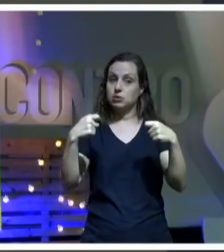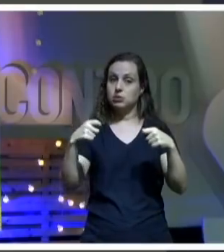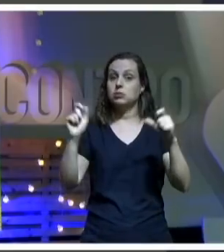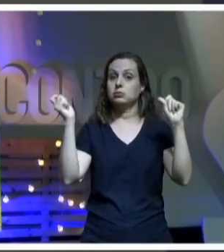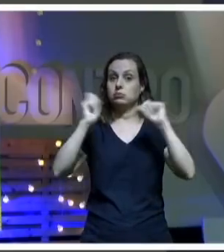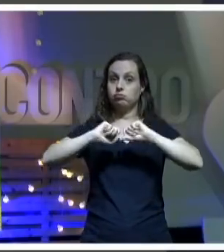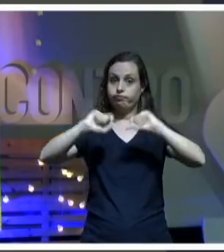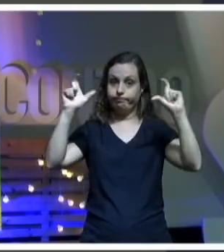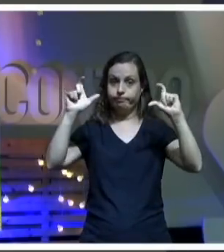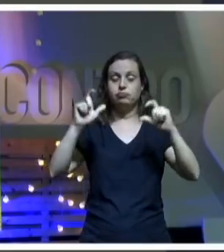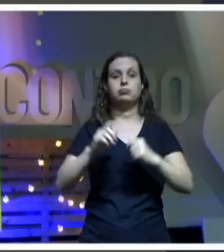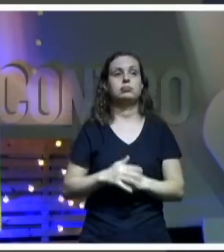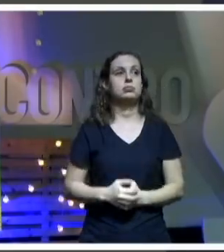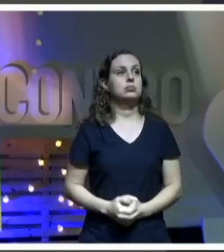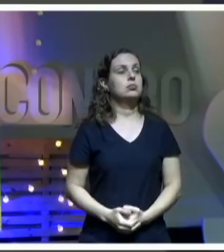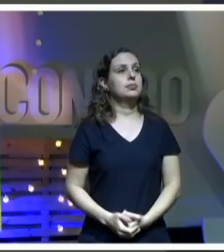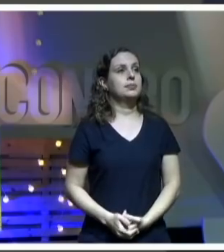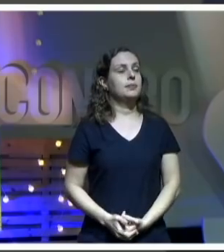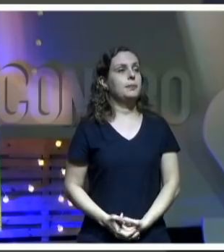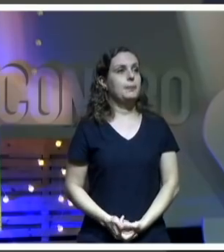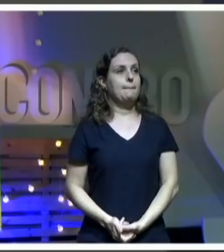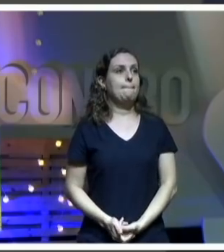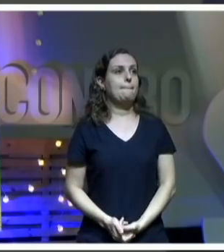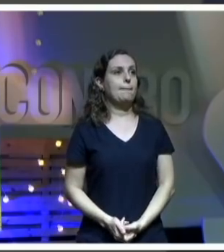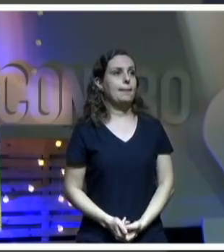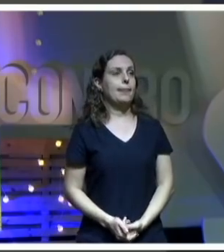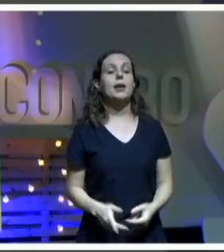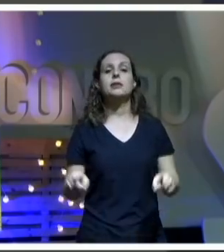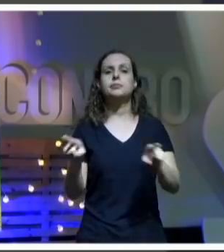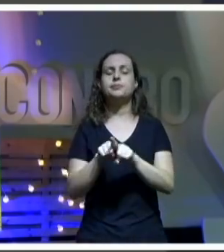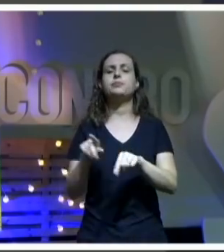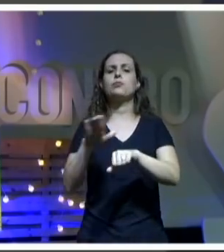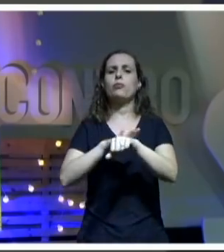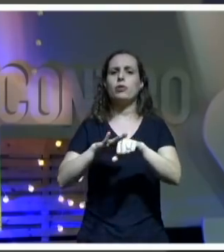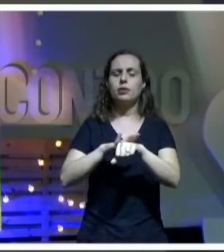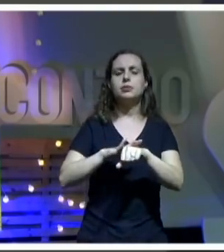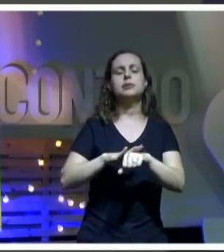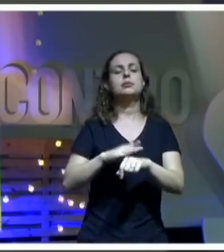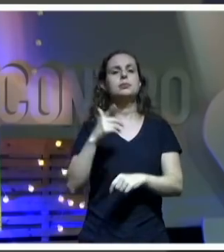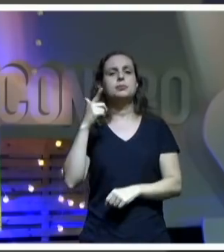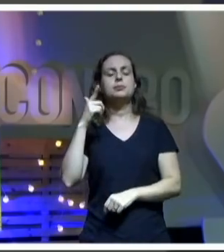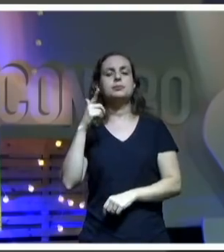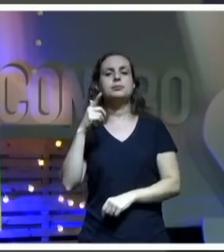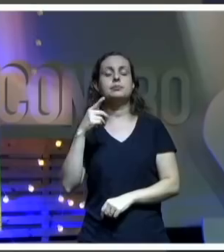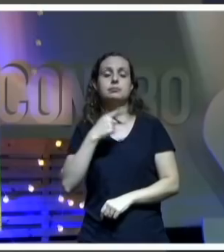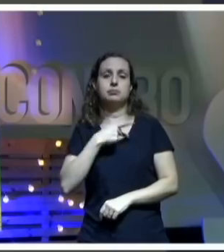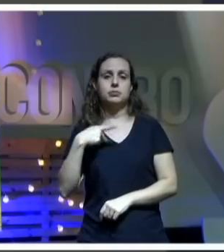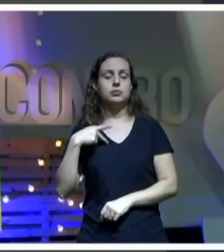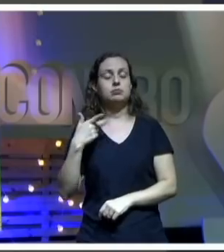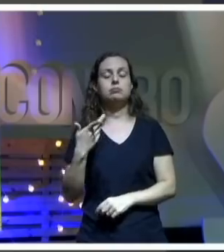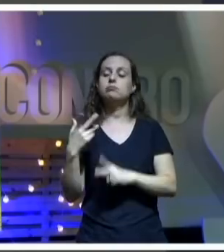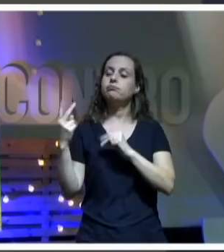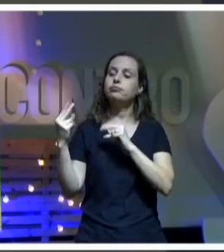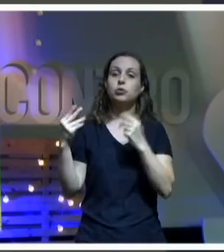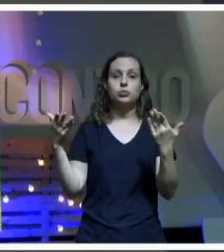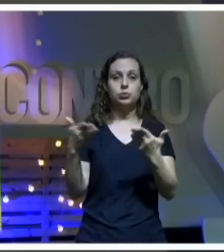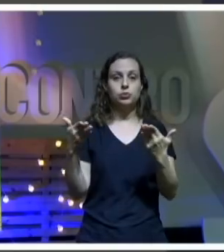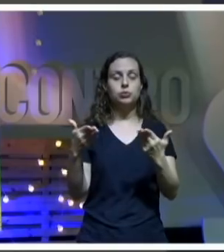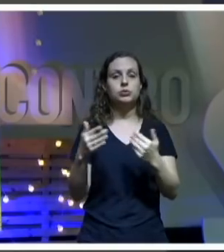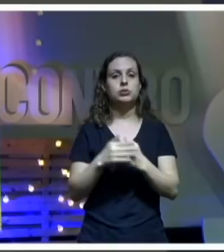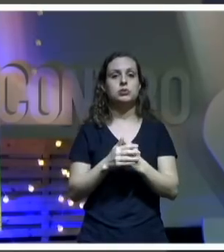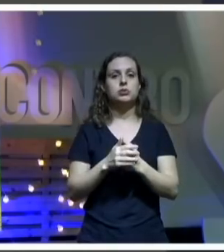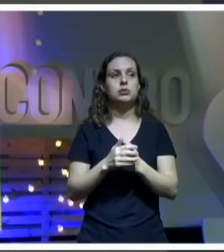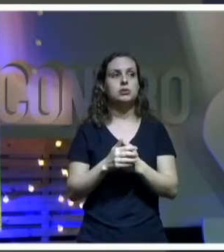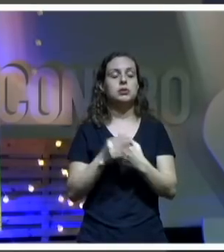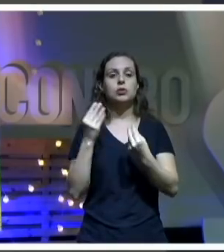eu conversava quando encara a costa hoje ele conversando comigo sobre vocação pastoral e assim eu falei uma vez uma coisa minha igreja vocês querem a